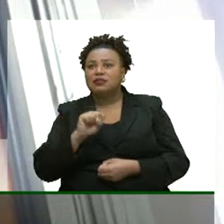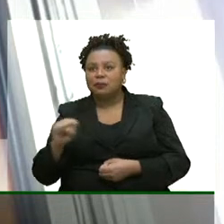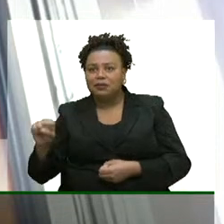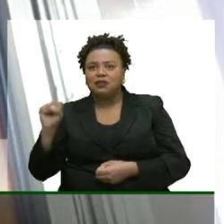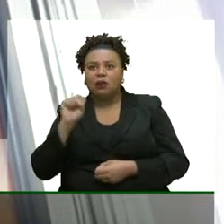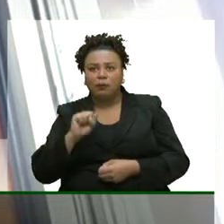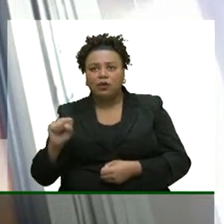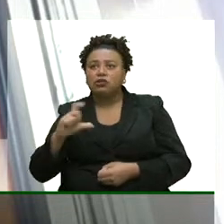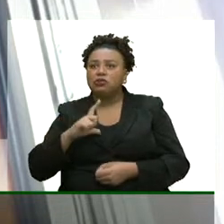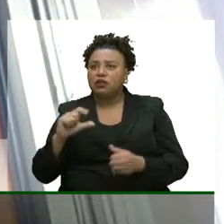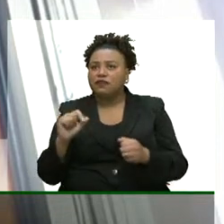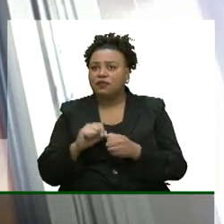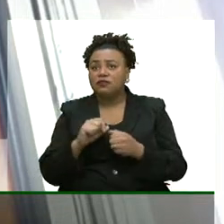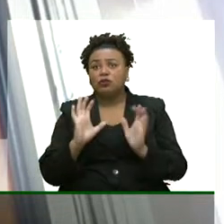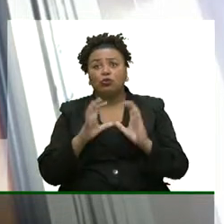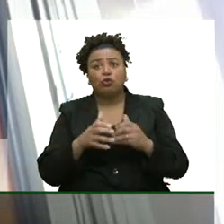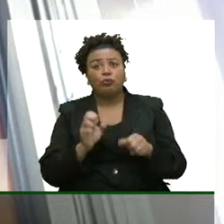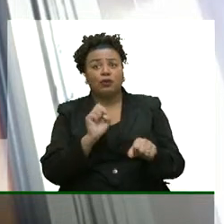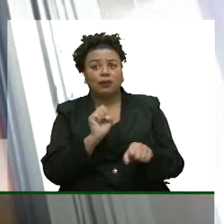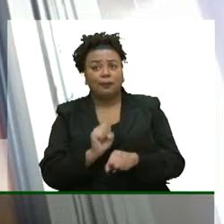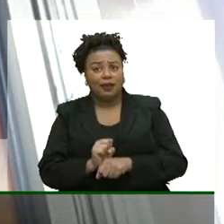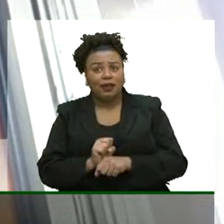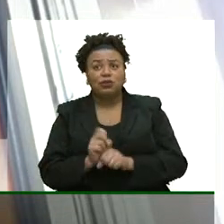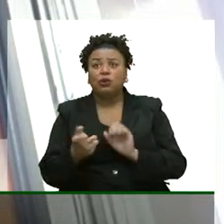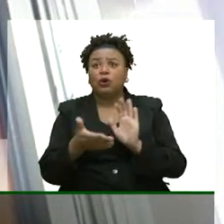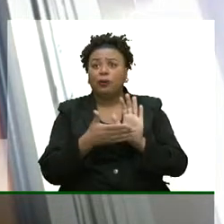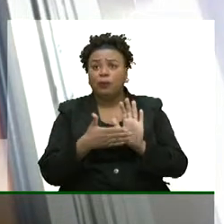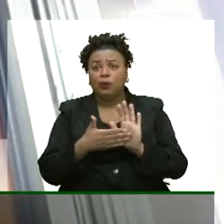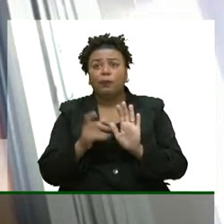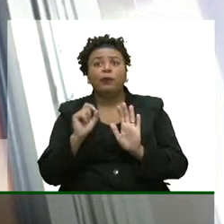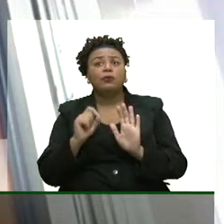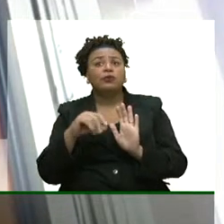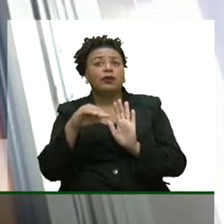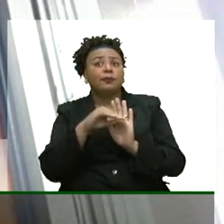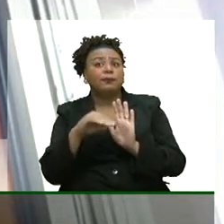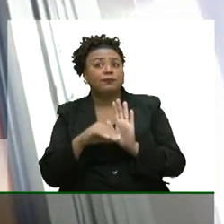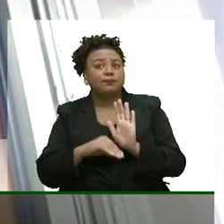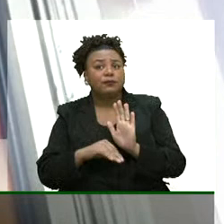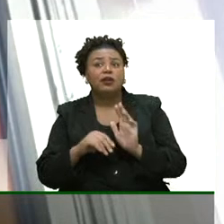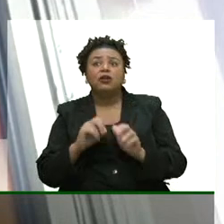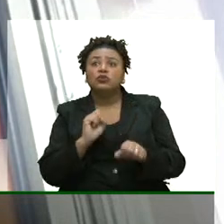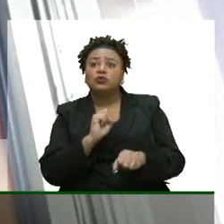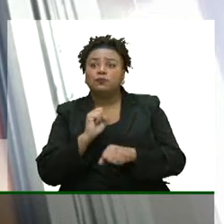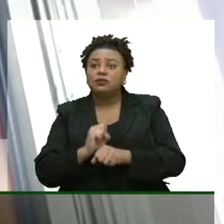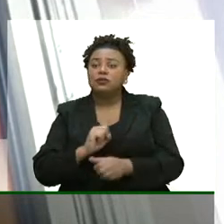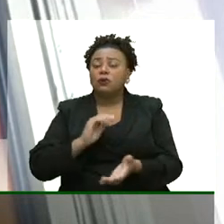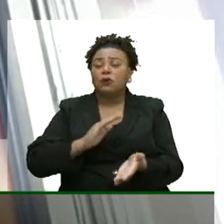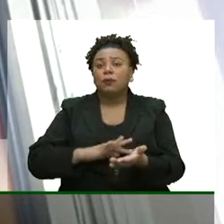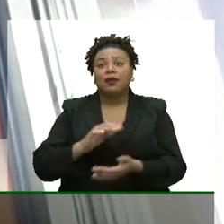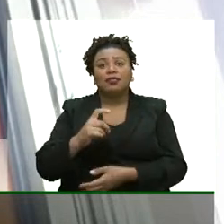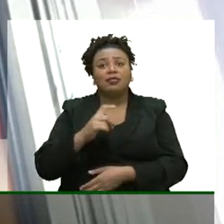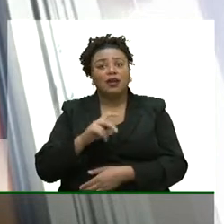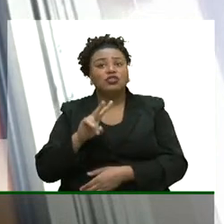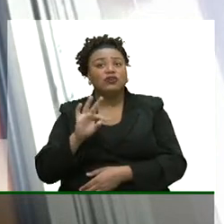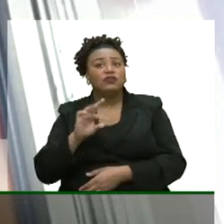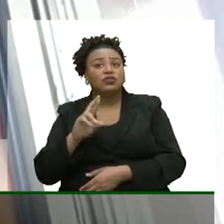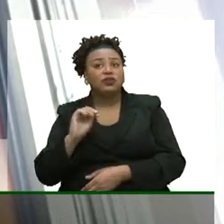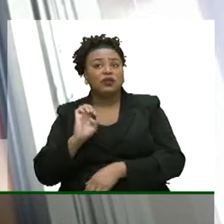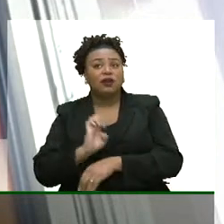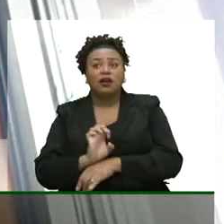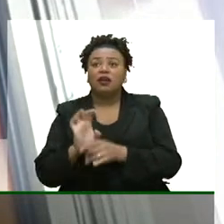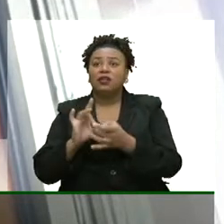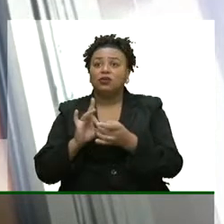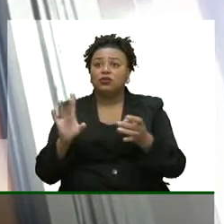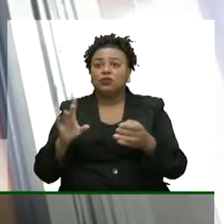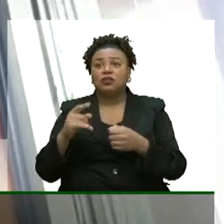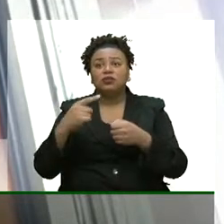cujas atividades estão paralisadas, propomos as medidas acima elencadas, a saber, a suspensão da cobrança da taxa de vistoria estadual e autorização para que os